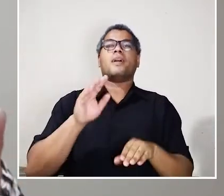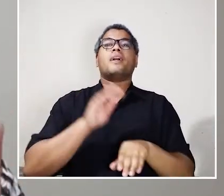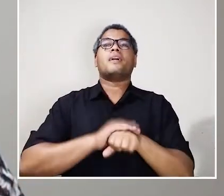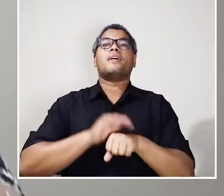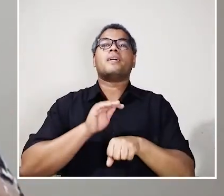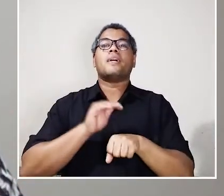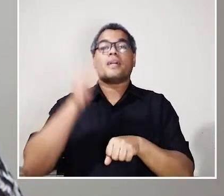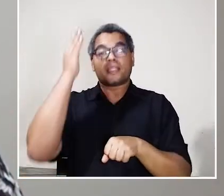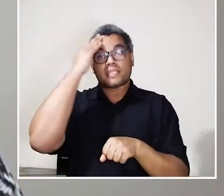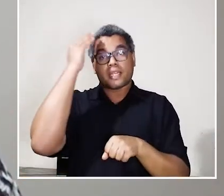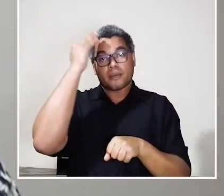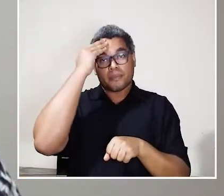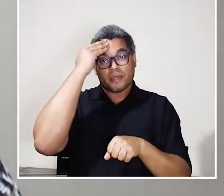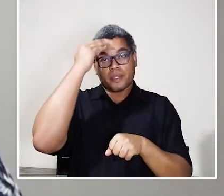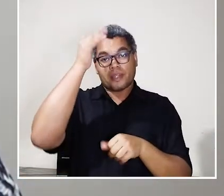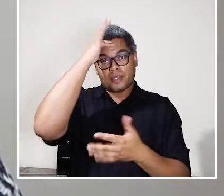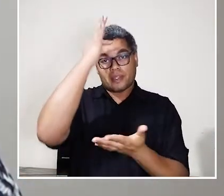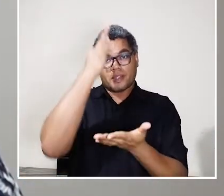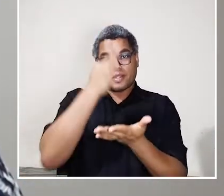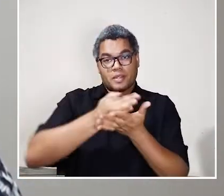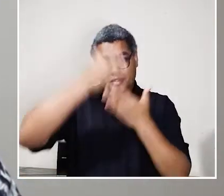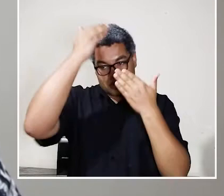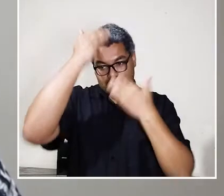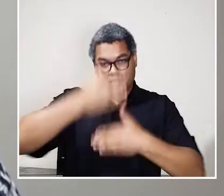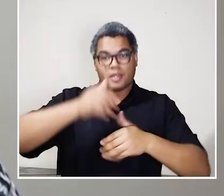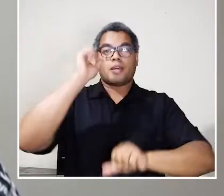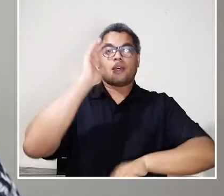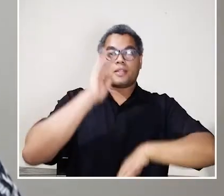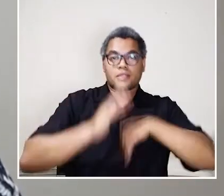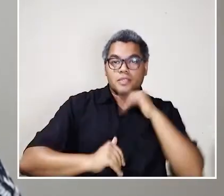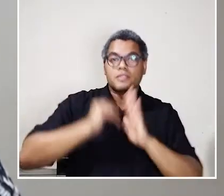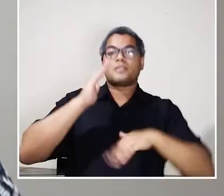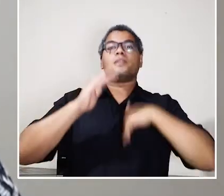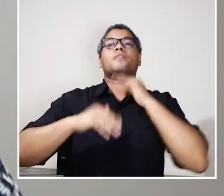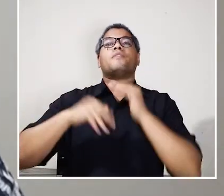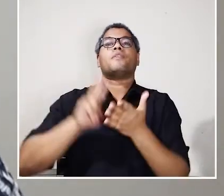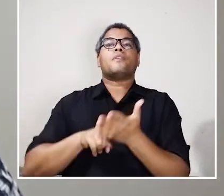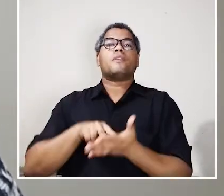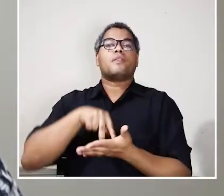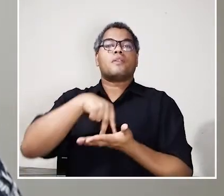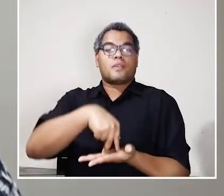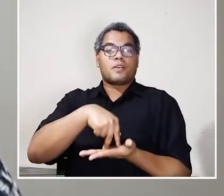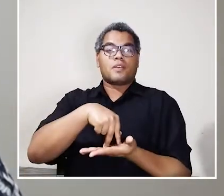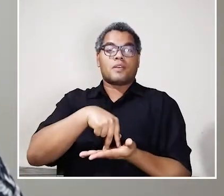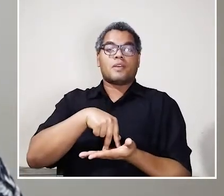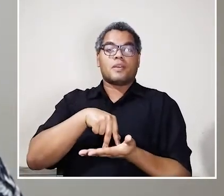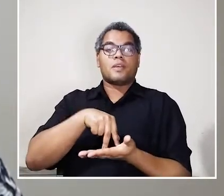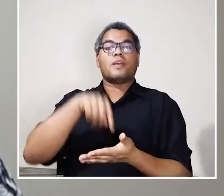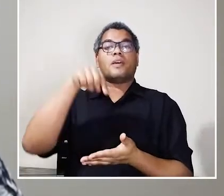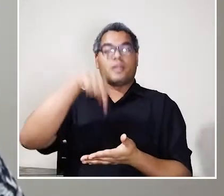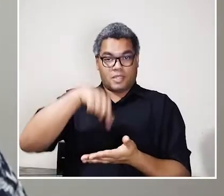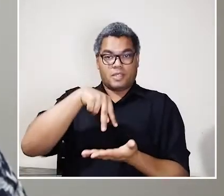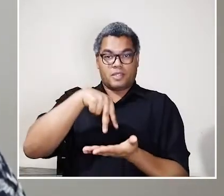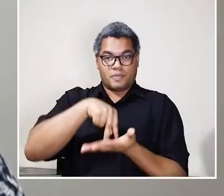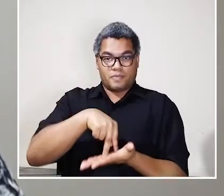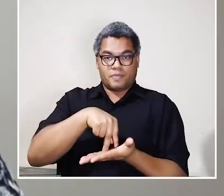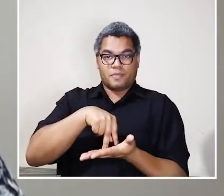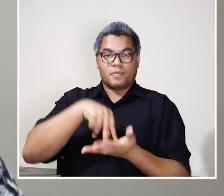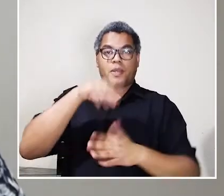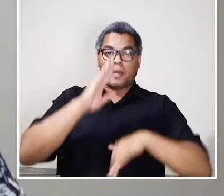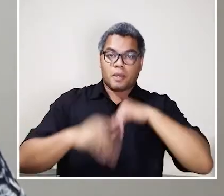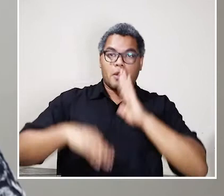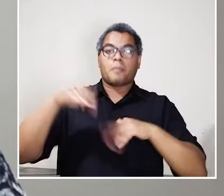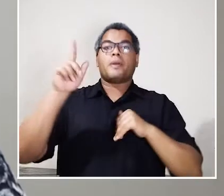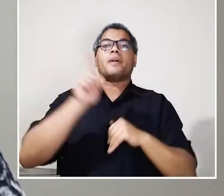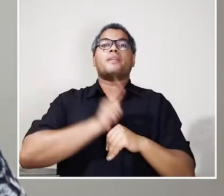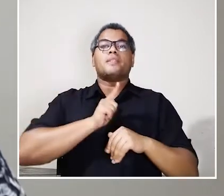que a prova da vossa fé desenvolve a perseverança. Ora, a perseverança deve